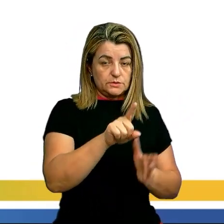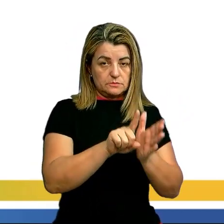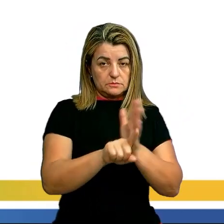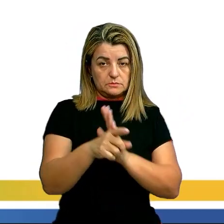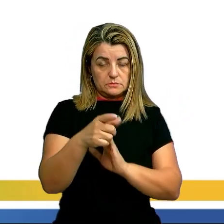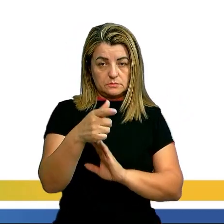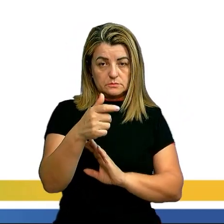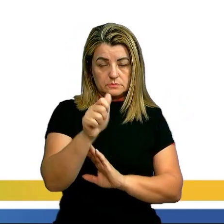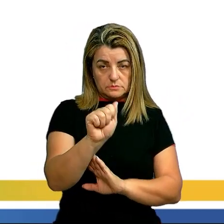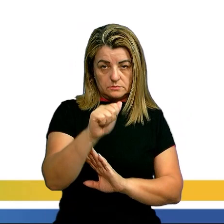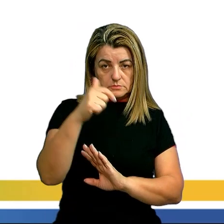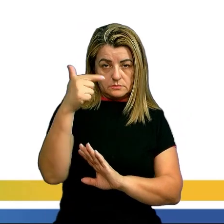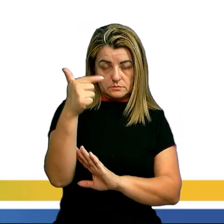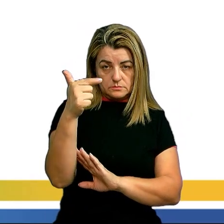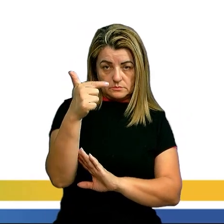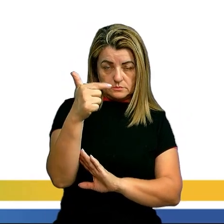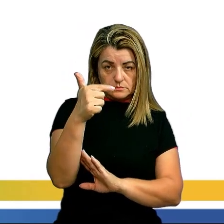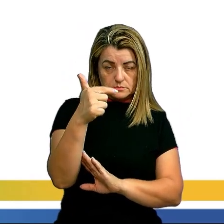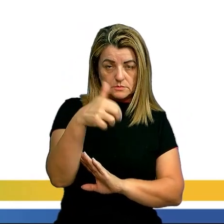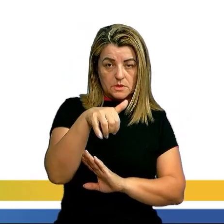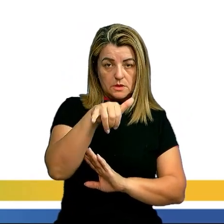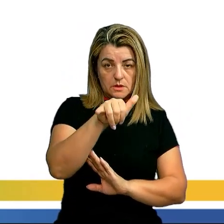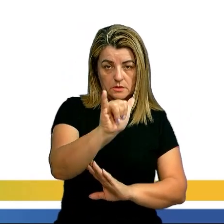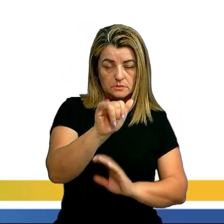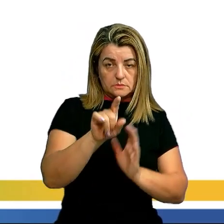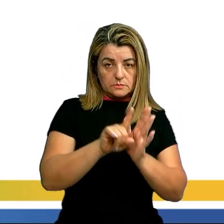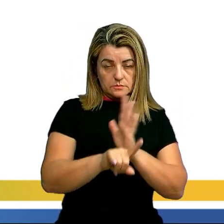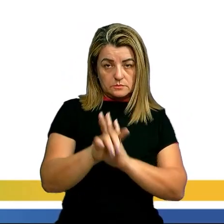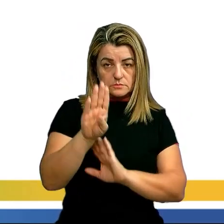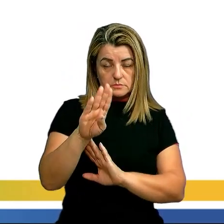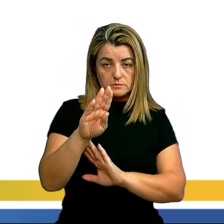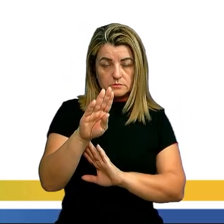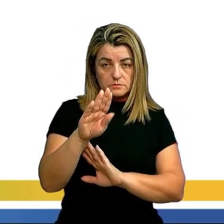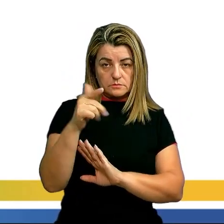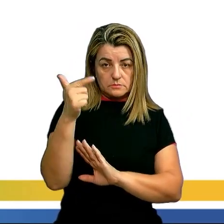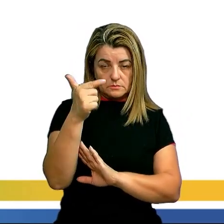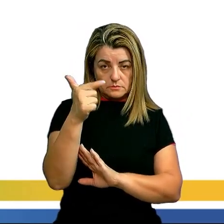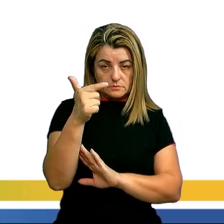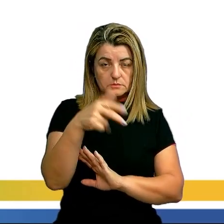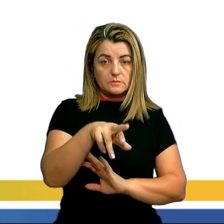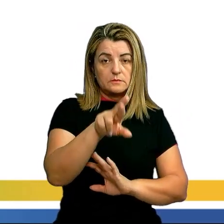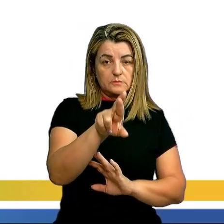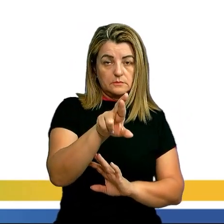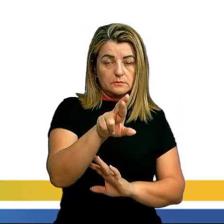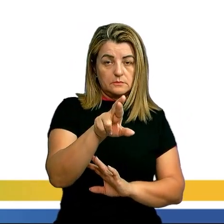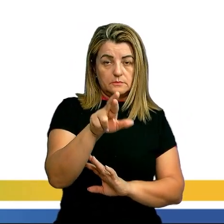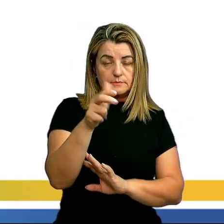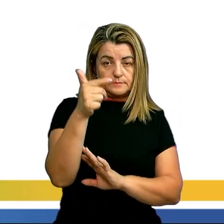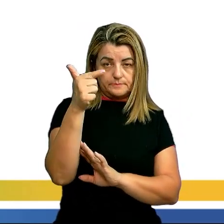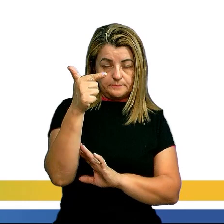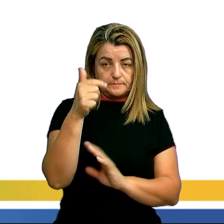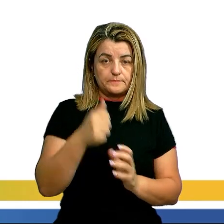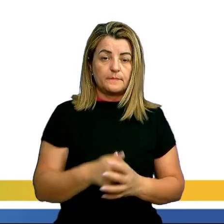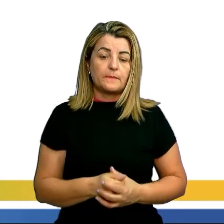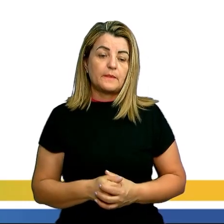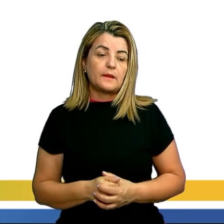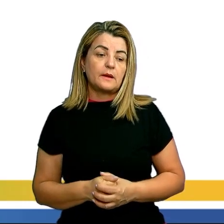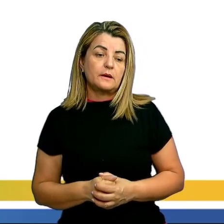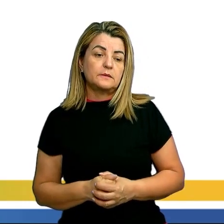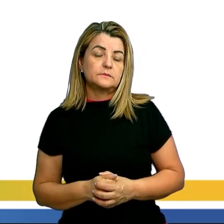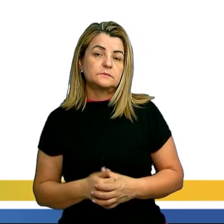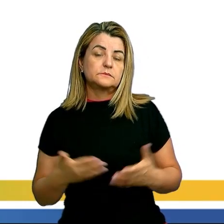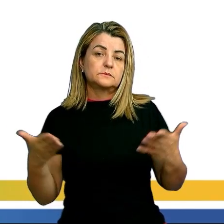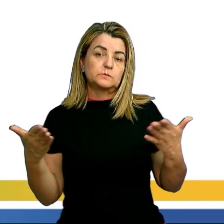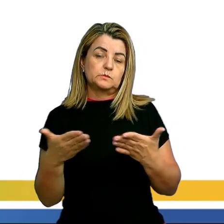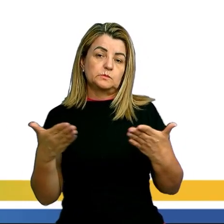ao quadrado, y menos b ao quadrado e r ao quadrado. Vamos lá.